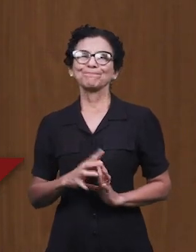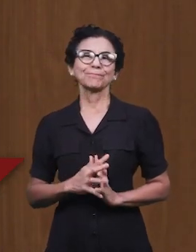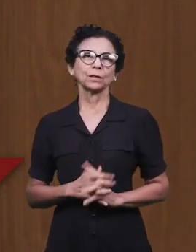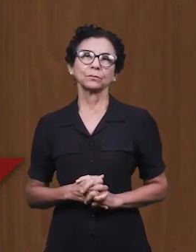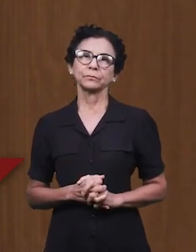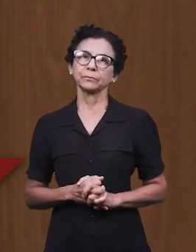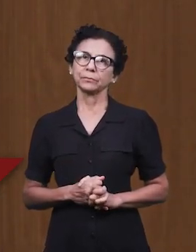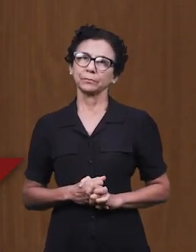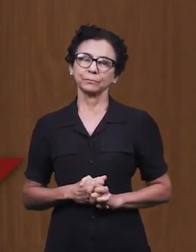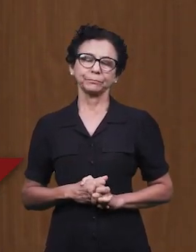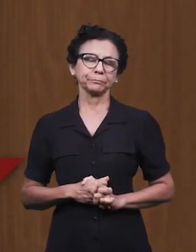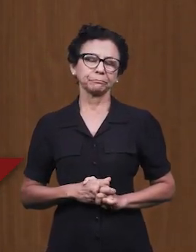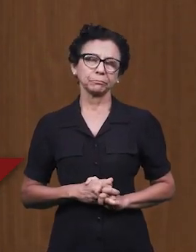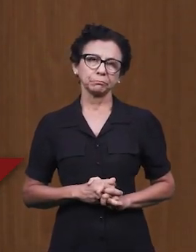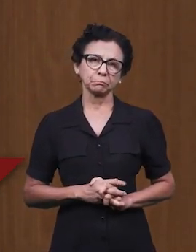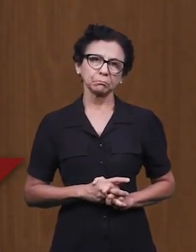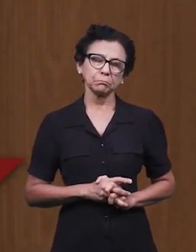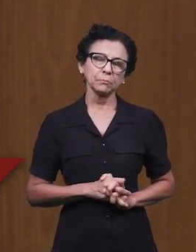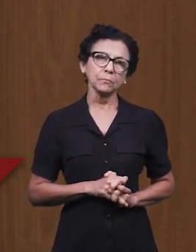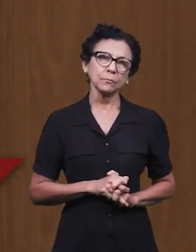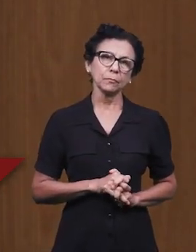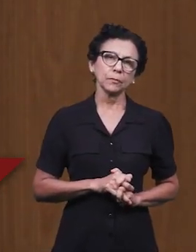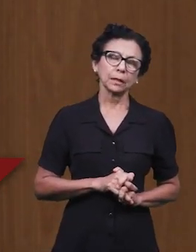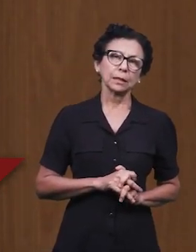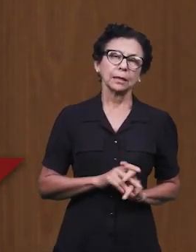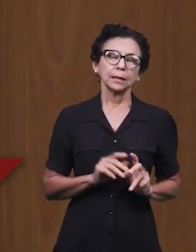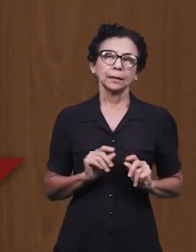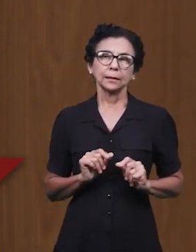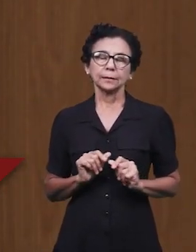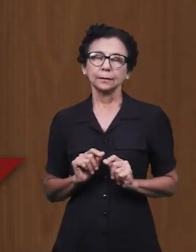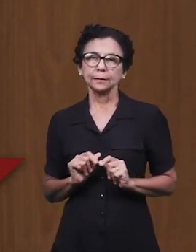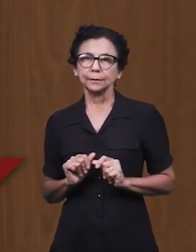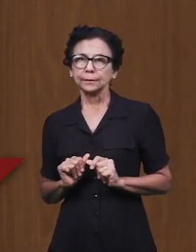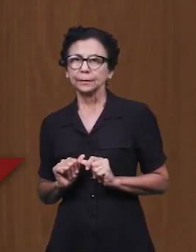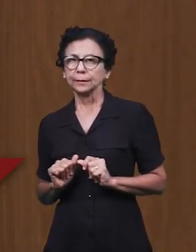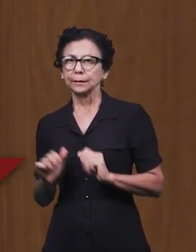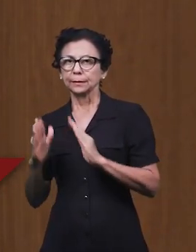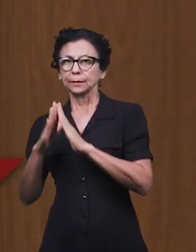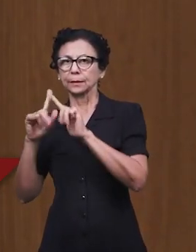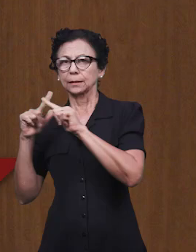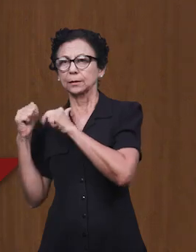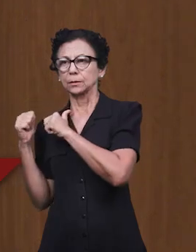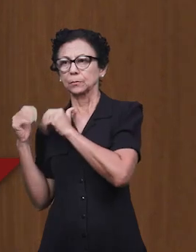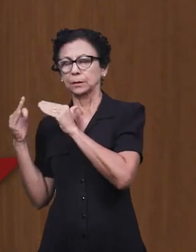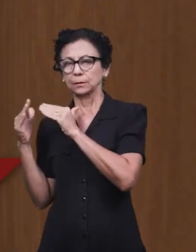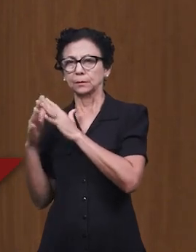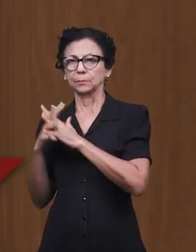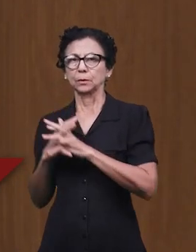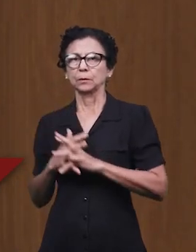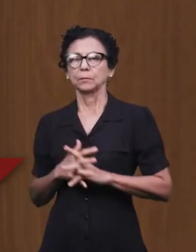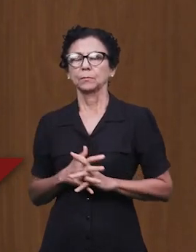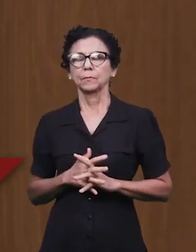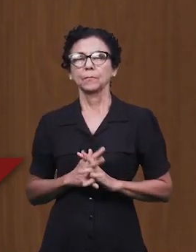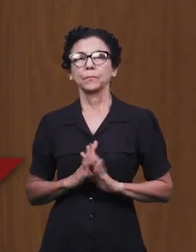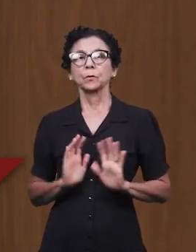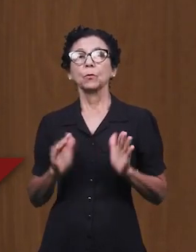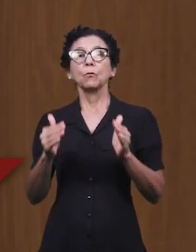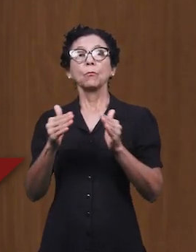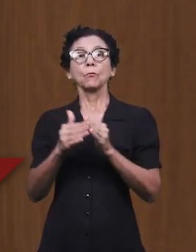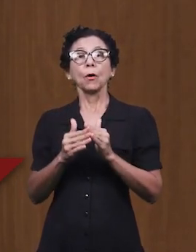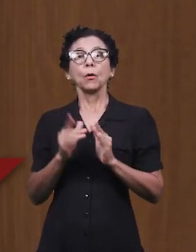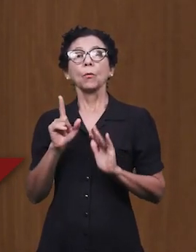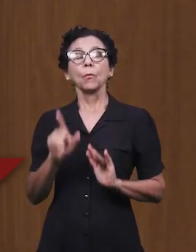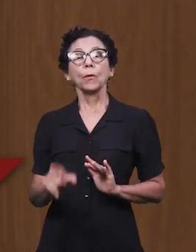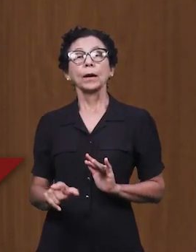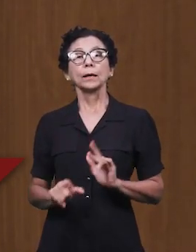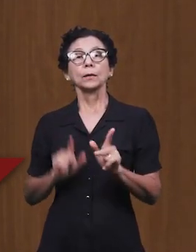A partir da igreja, ele deixou todo o destaque para a igreja. Por que ele deixou o